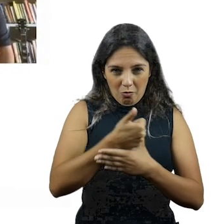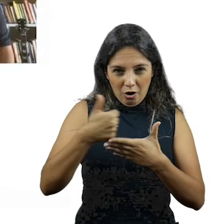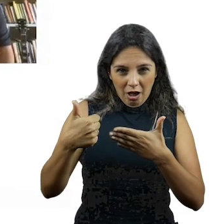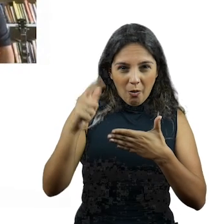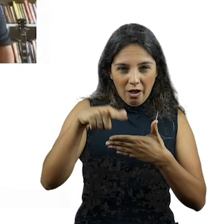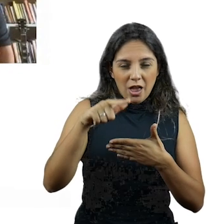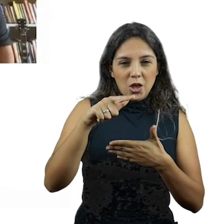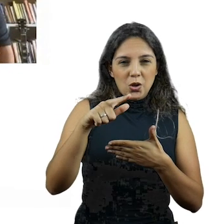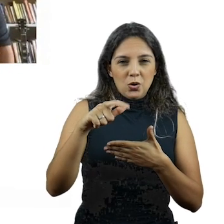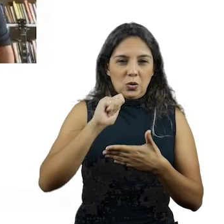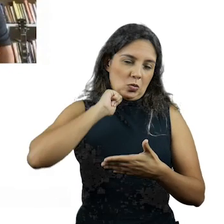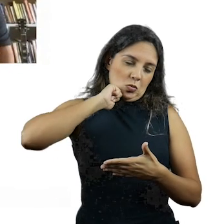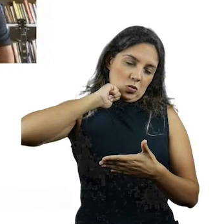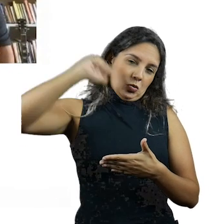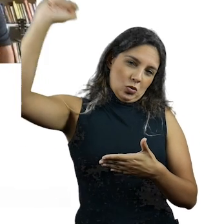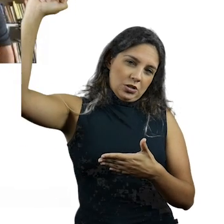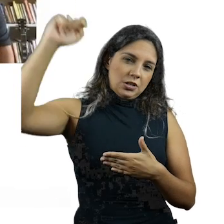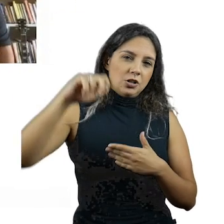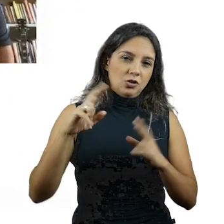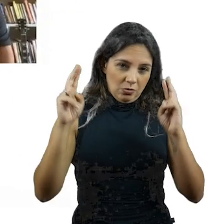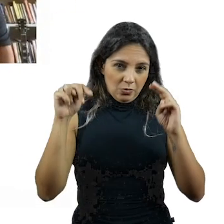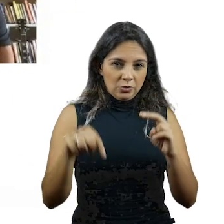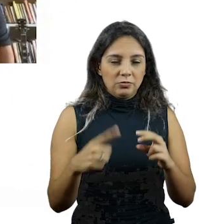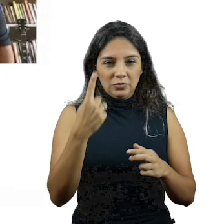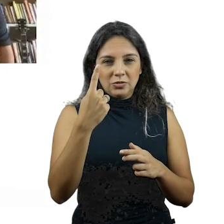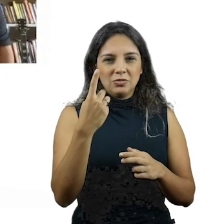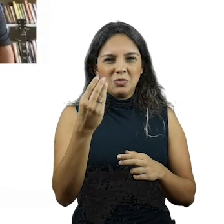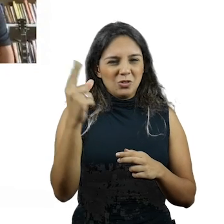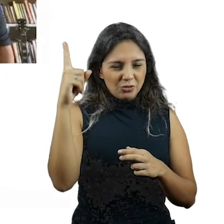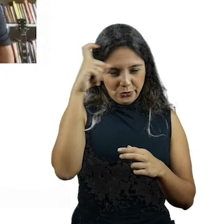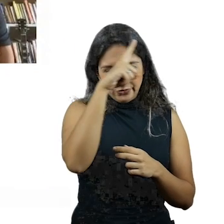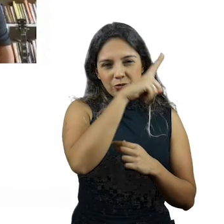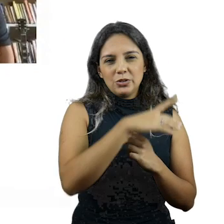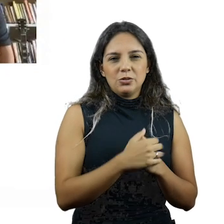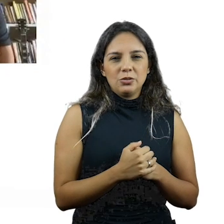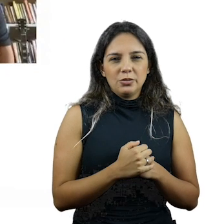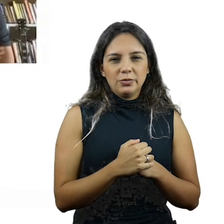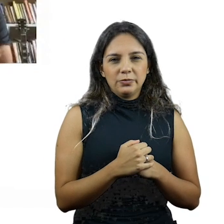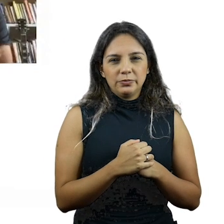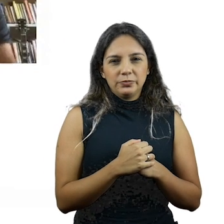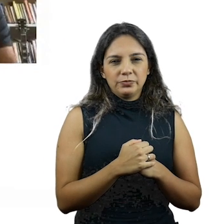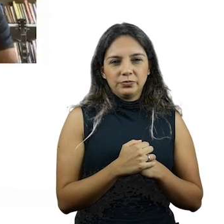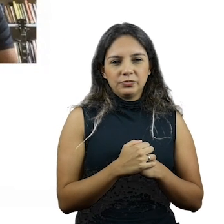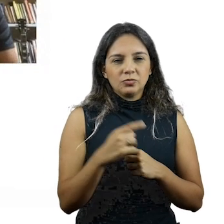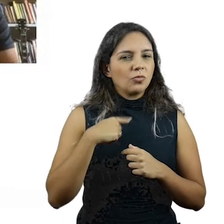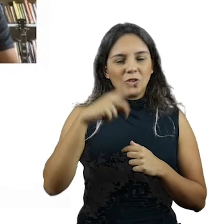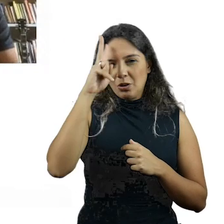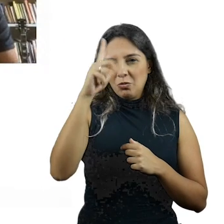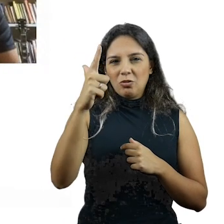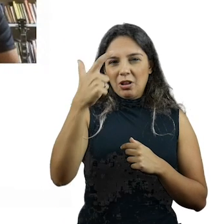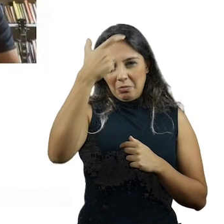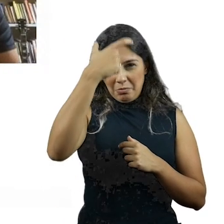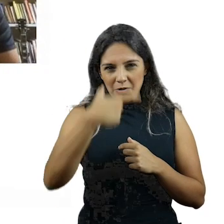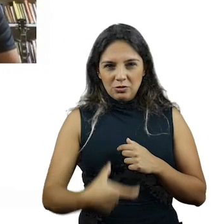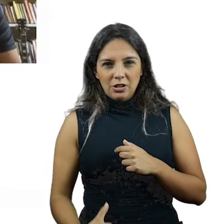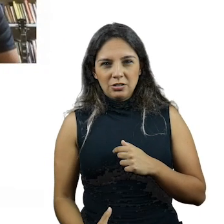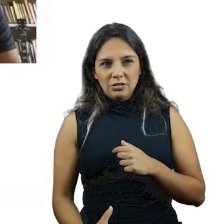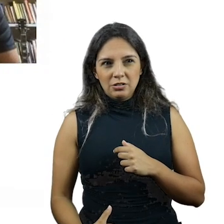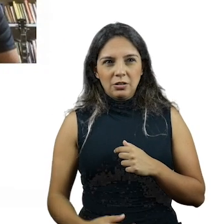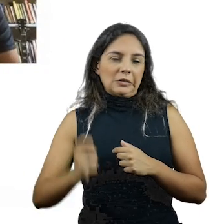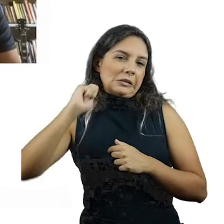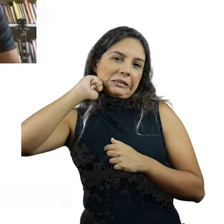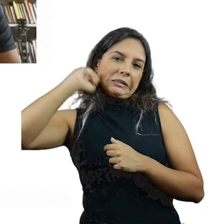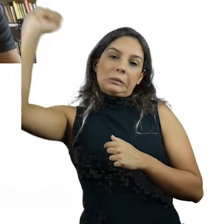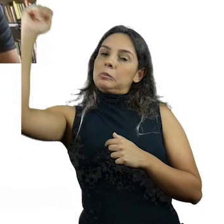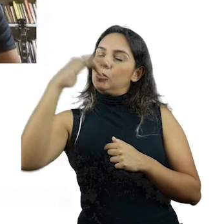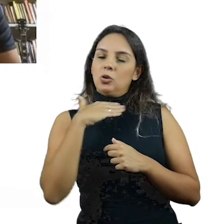É o suicídio, né? E é uma questão muito difícil mesmo, né? Eu acho que eu não me lembro de nenhum personagem meu que tenha se suicidado,